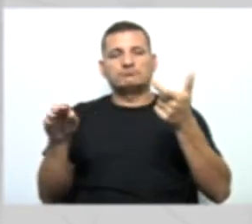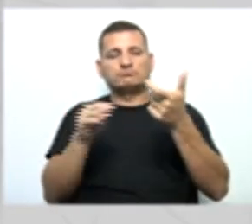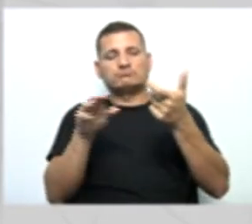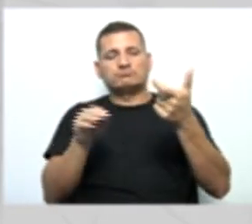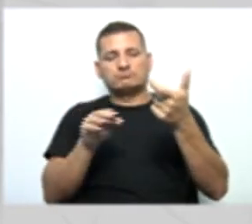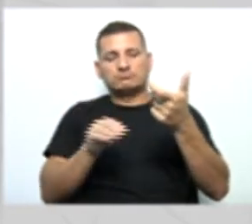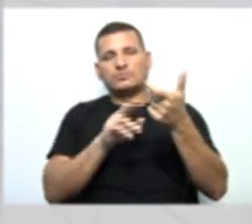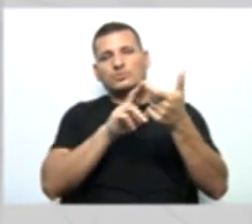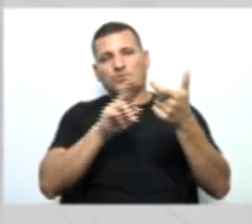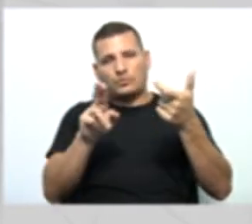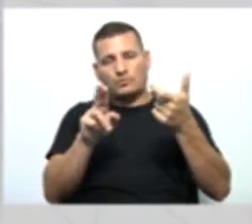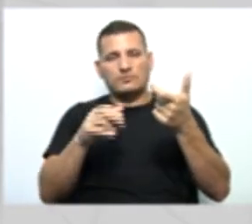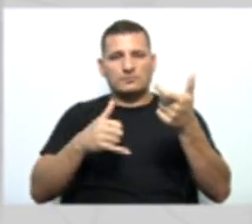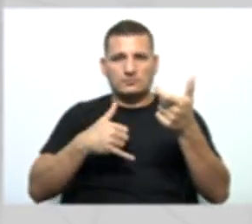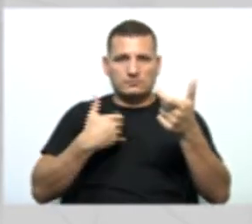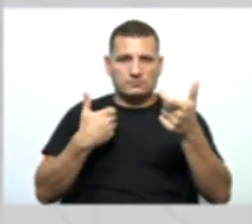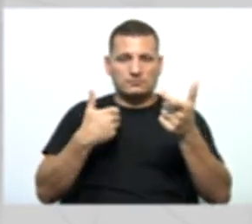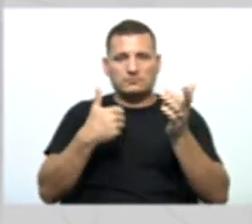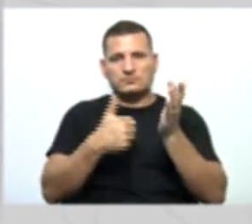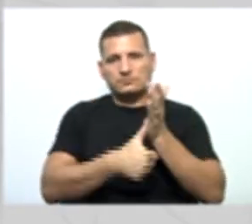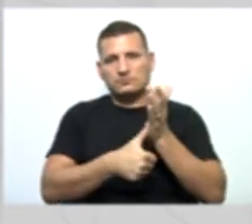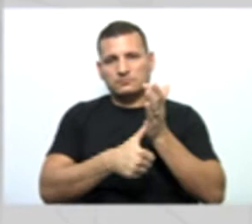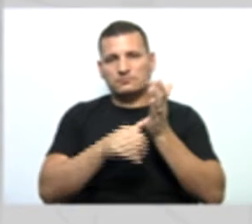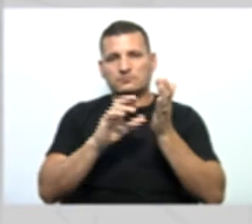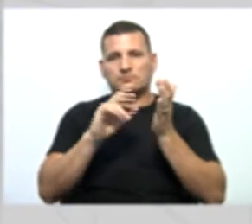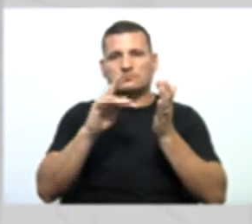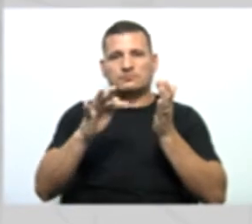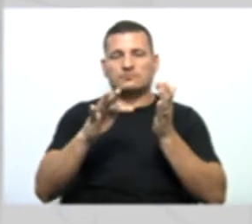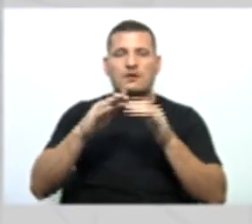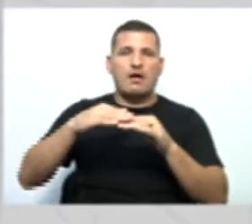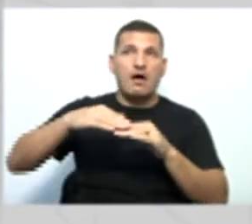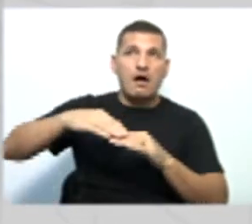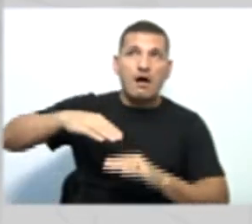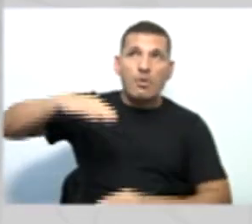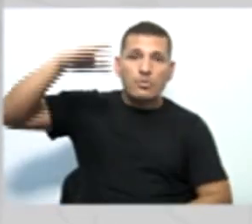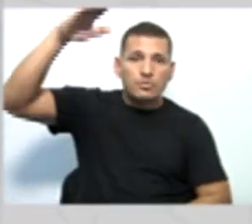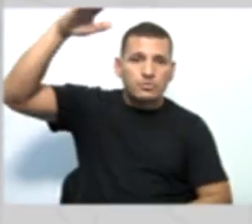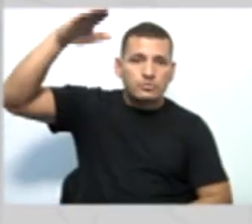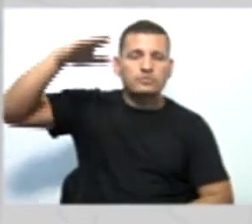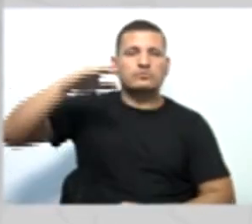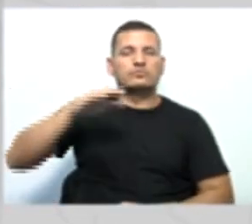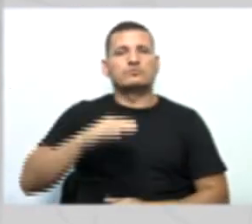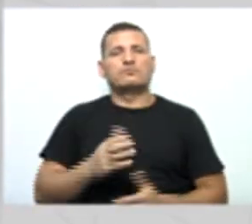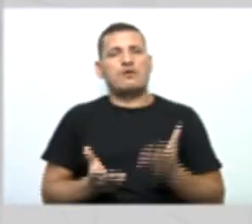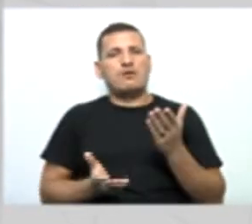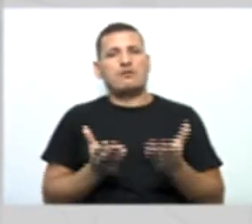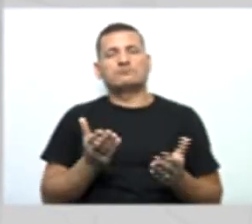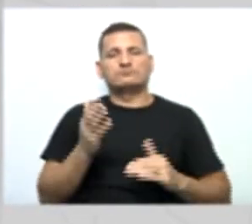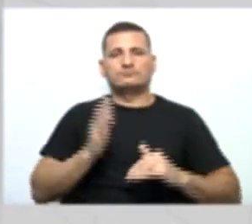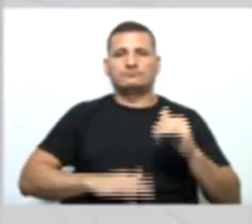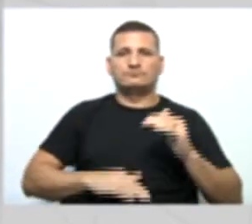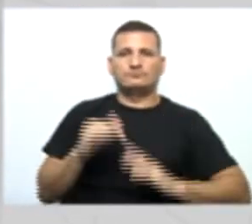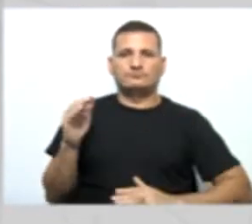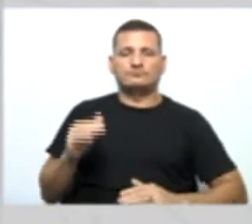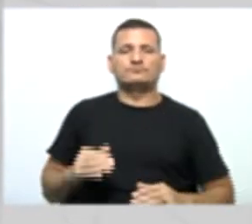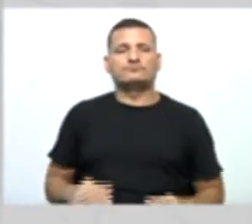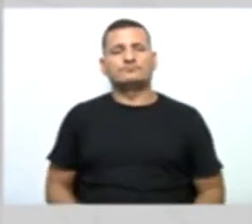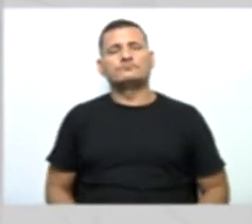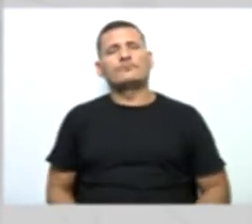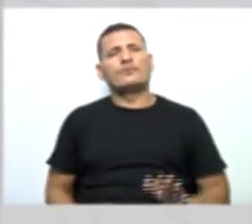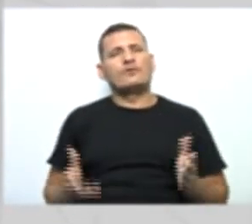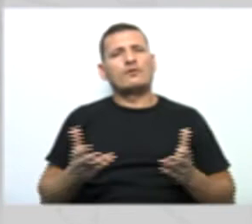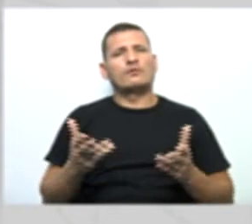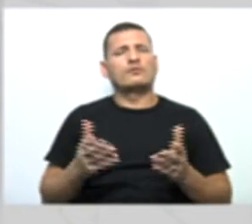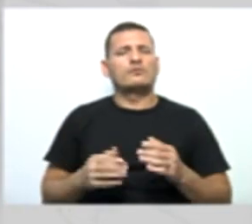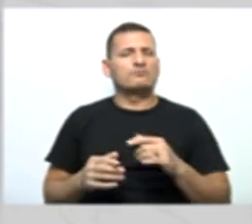RG, CPF, altura, peso e profissão. Agora, quais são as possíveis ações que essa